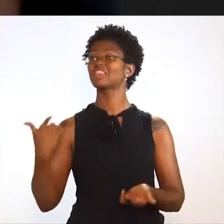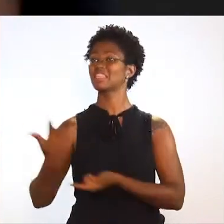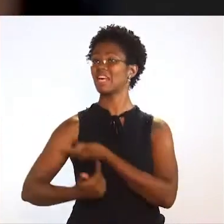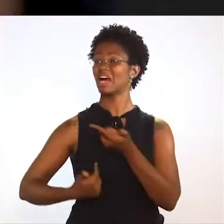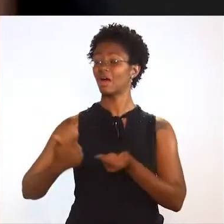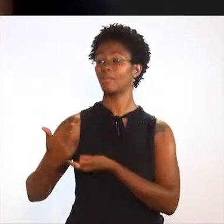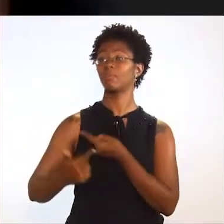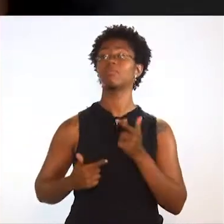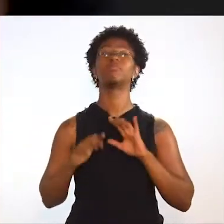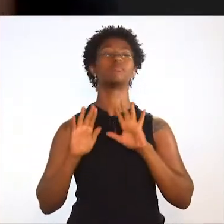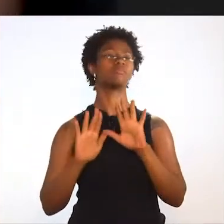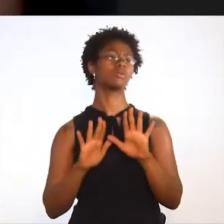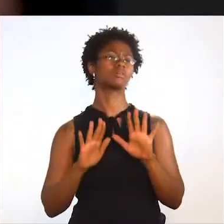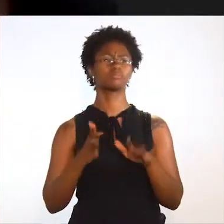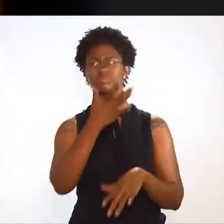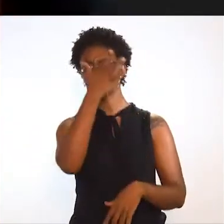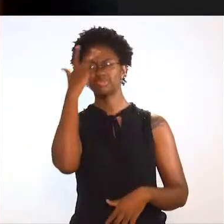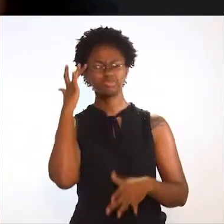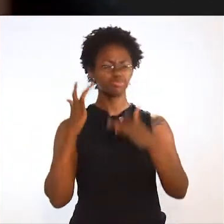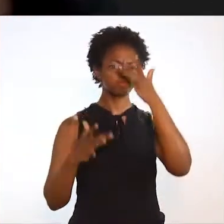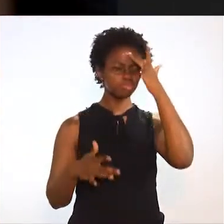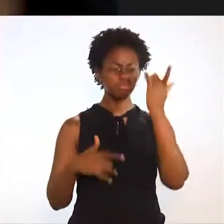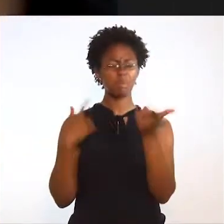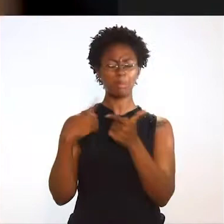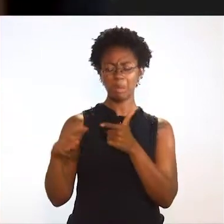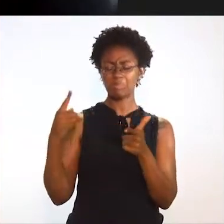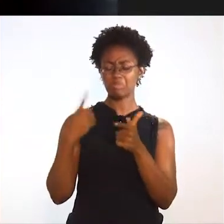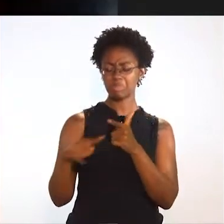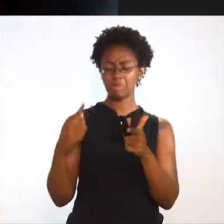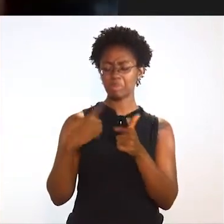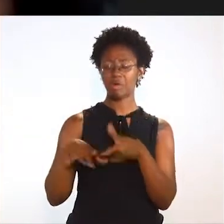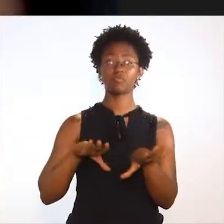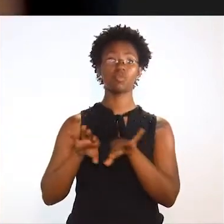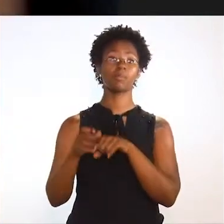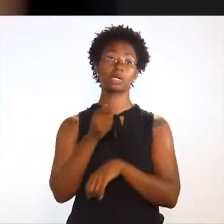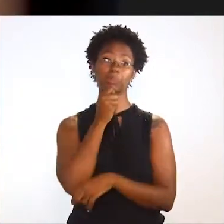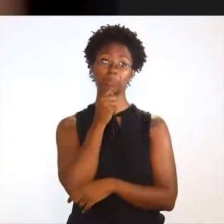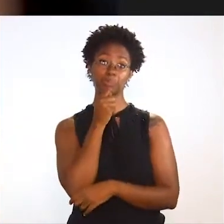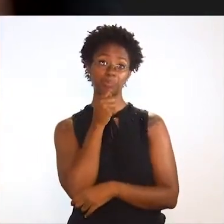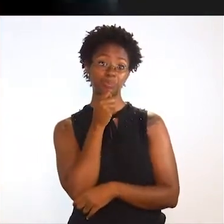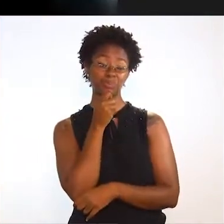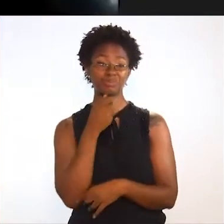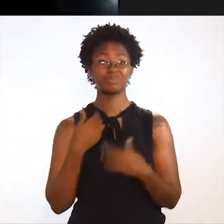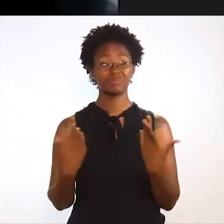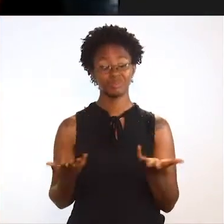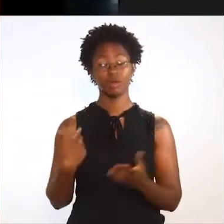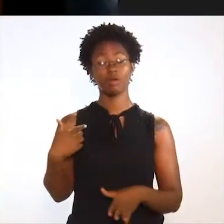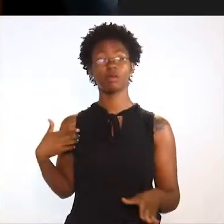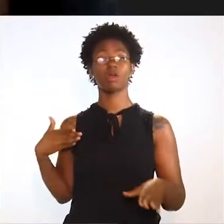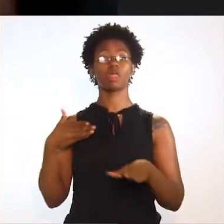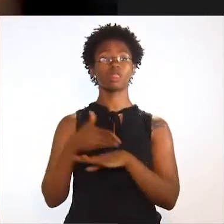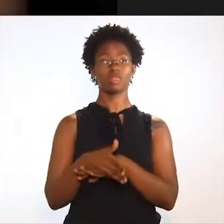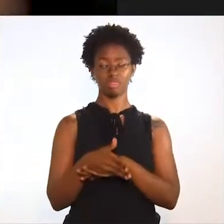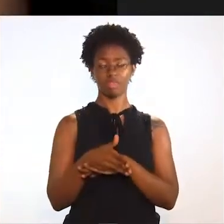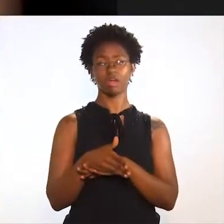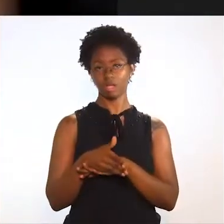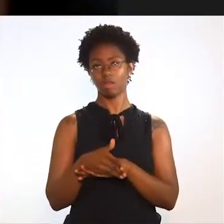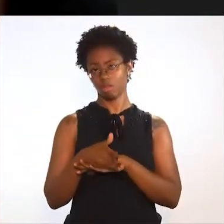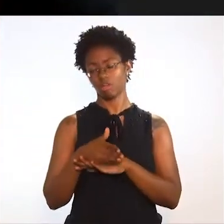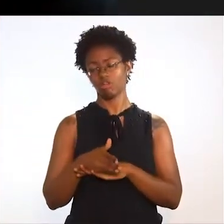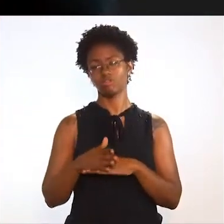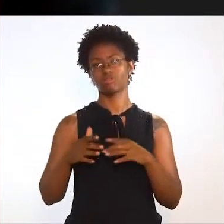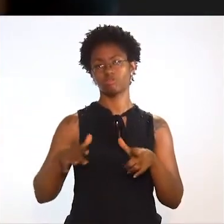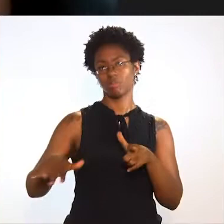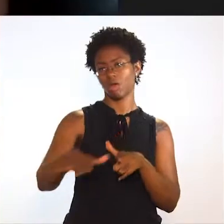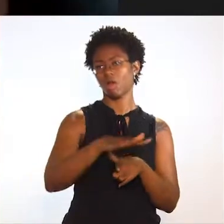muitos empregos, mas as pessoas tinham problemas de escolaridade. E eu entrei num nicho